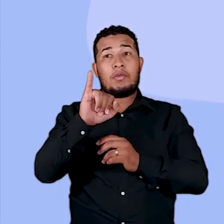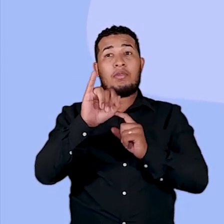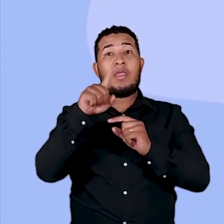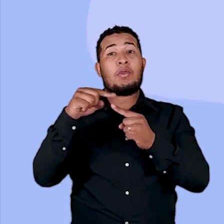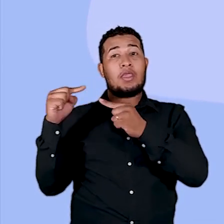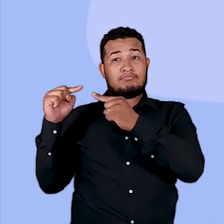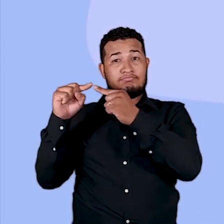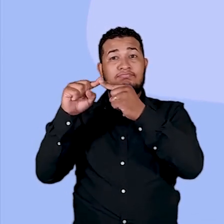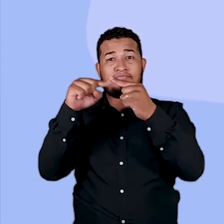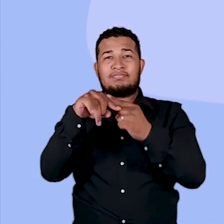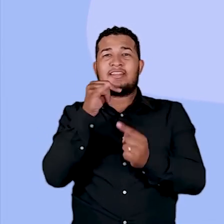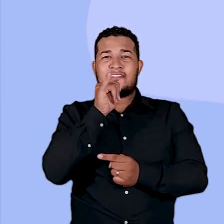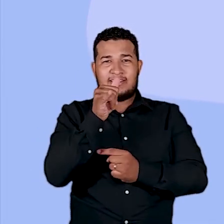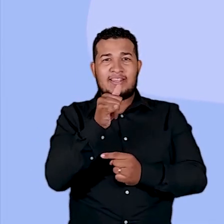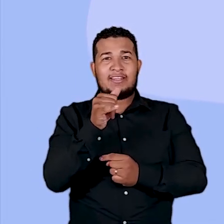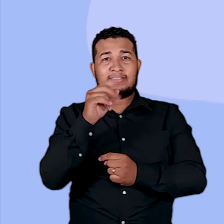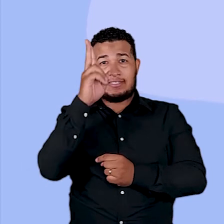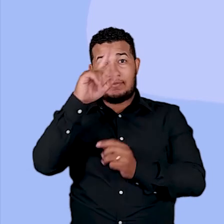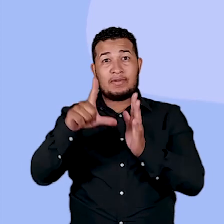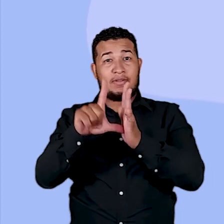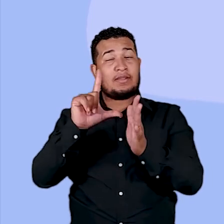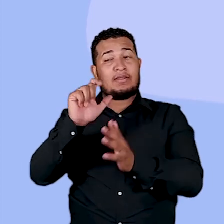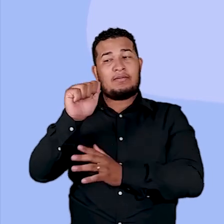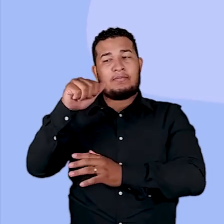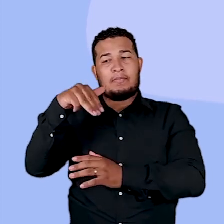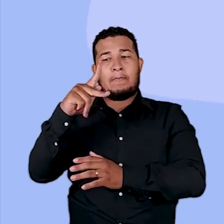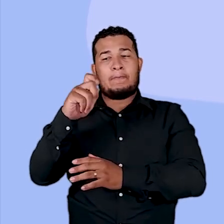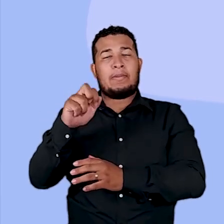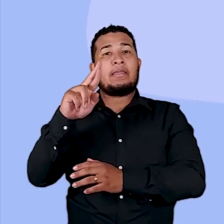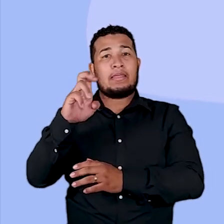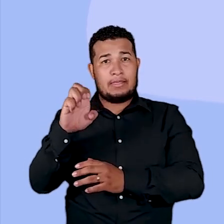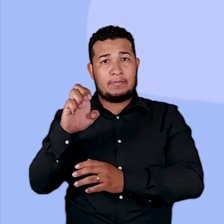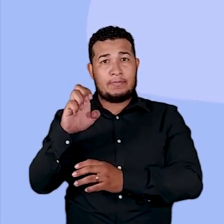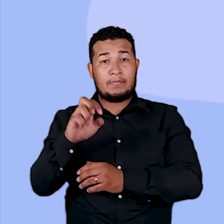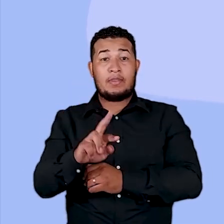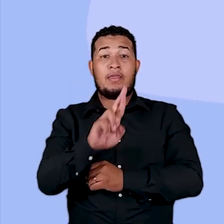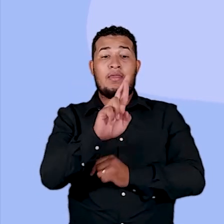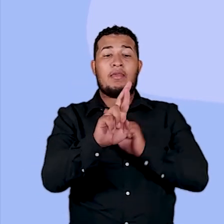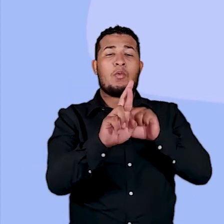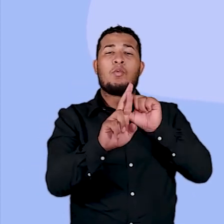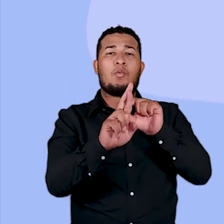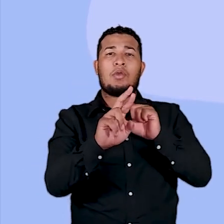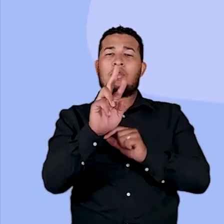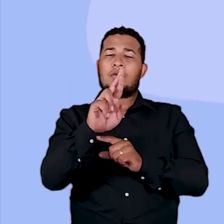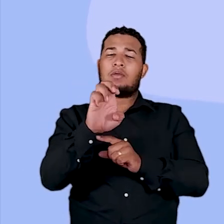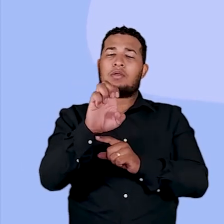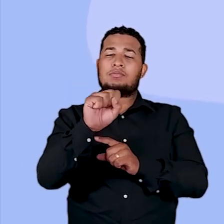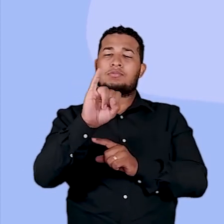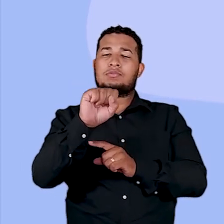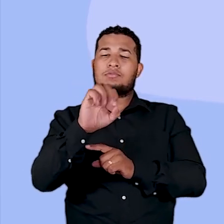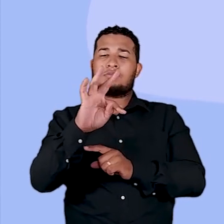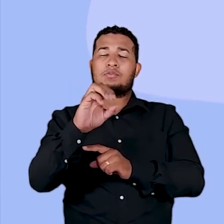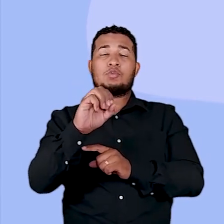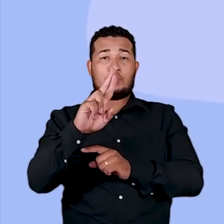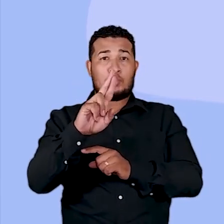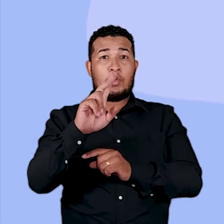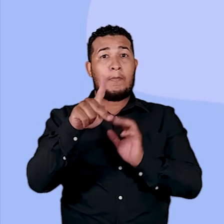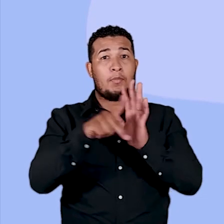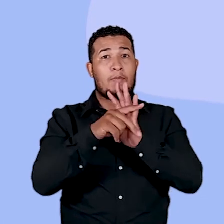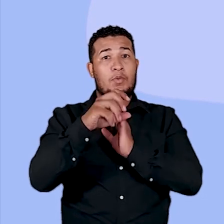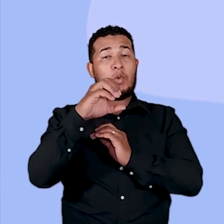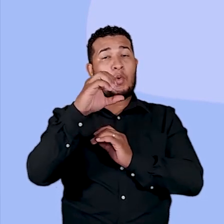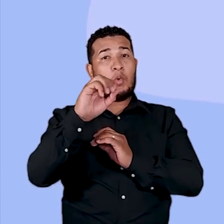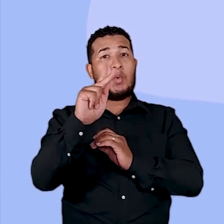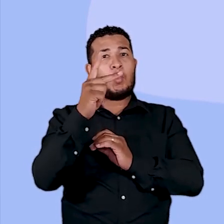nossa corrente elétrica, que a gente definiu a unidade dele como 1 ampere. O R é o nosso resistor, que a unidade dele é o